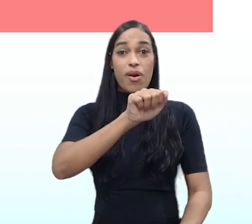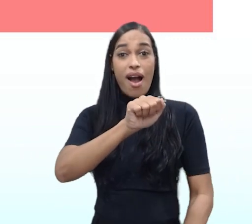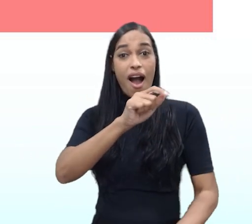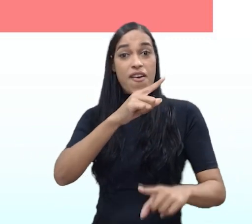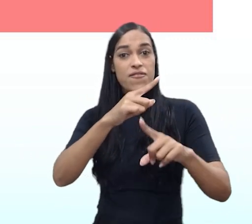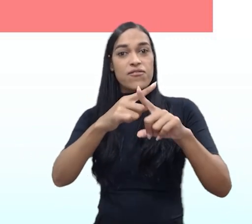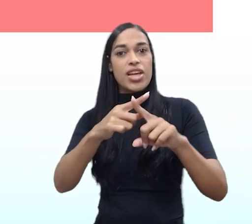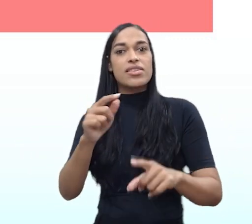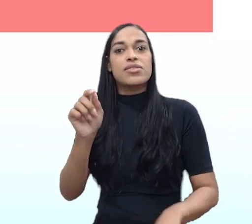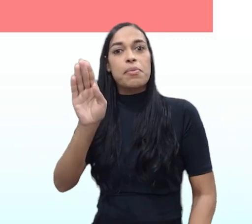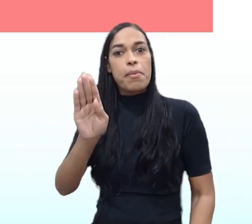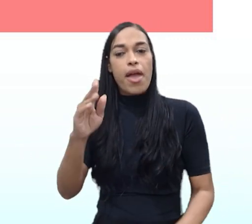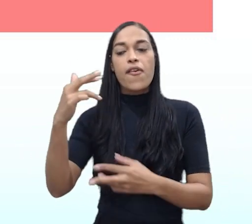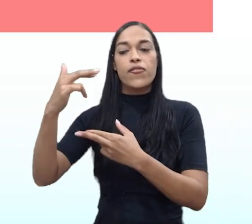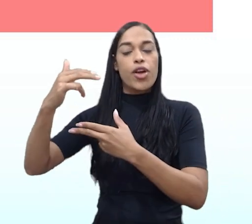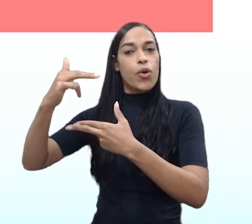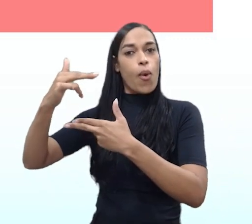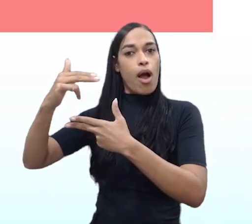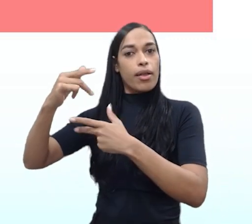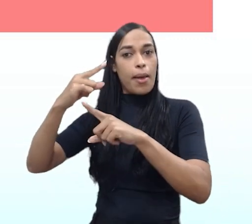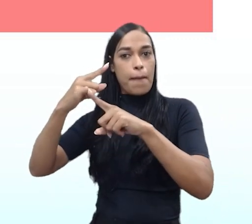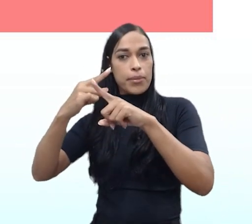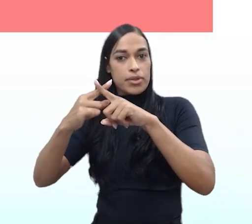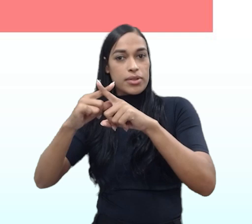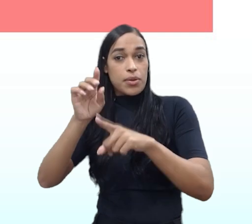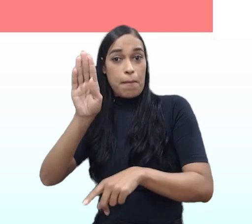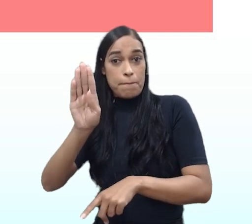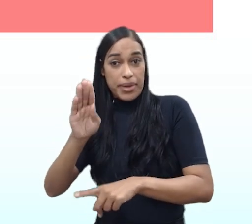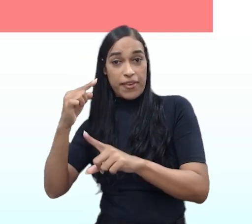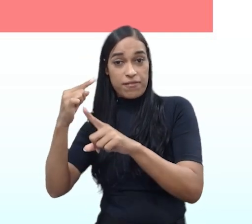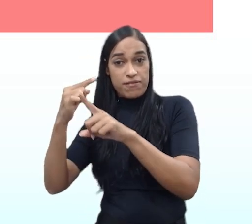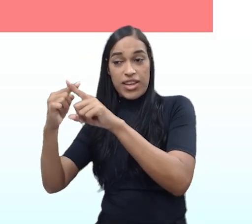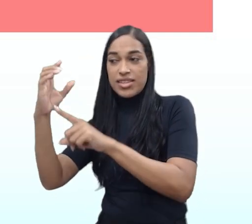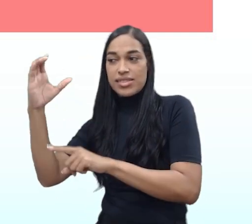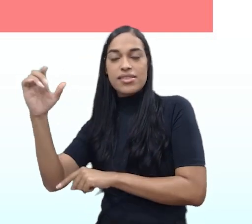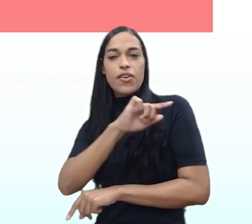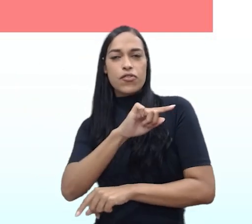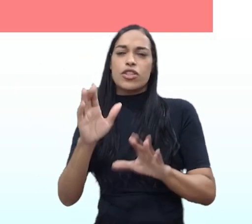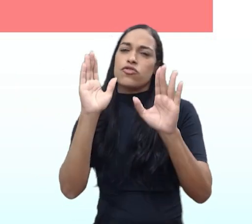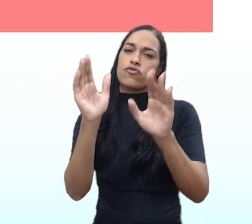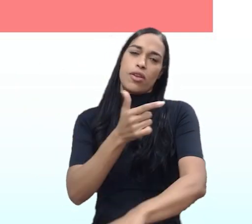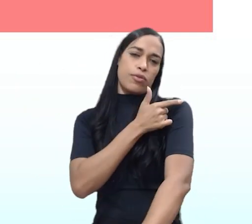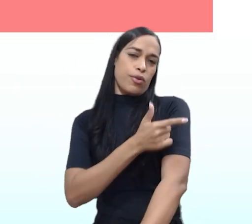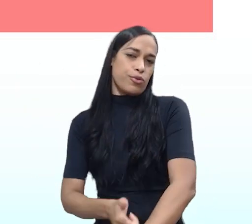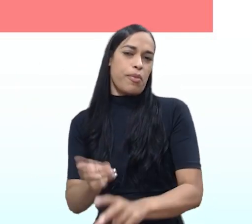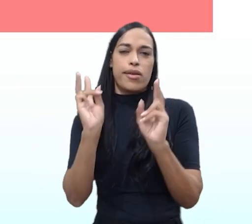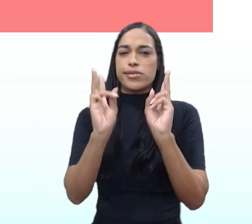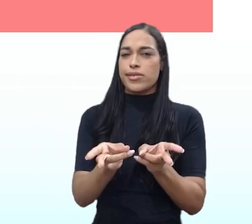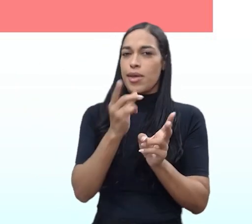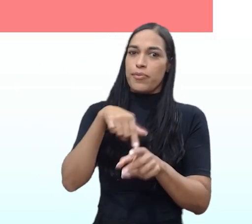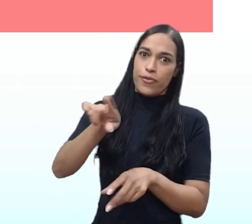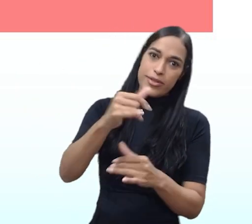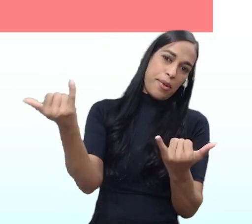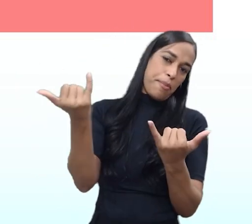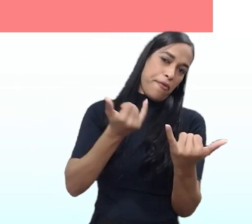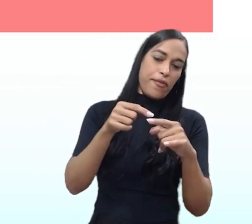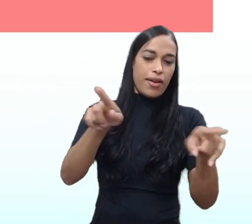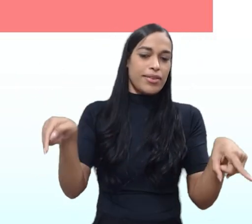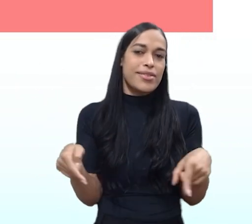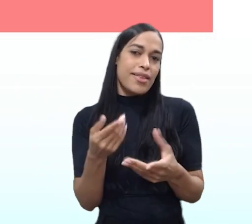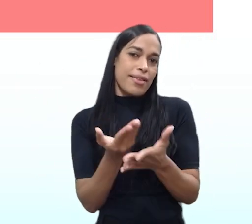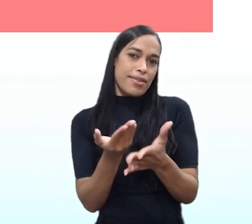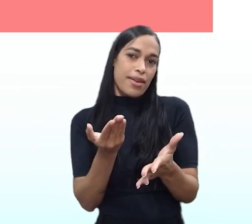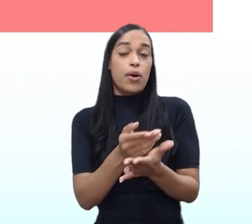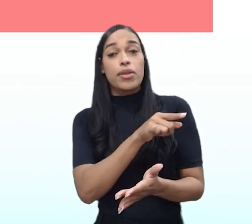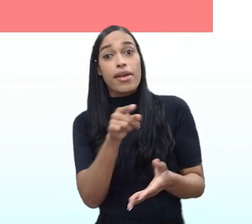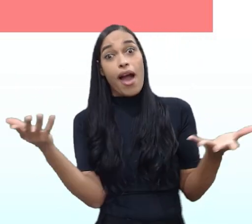vezes D e vou igualar a multiplicação de B vezes C, que você já está acostumado, o professor sempre fala em sala de aula, e aqui a gente vai pôr